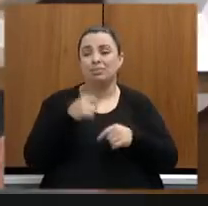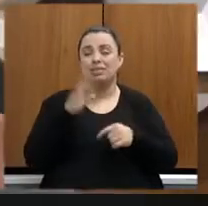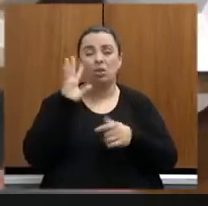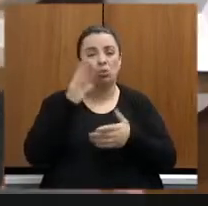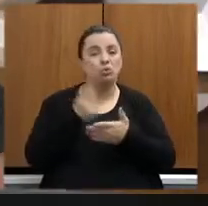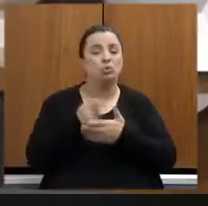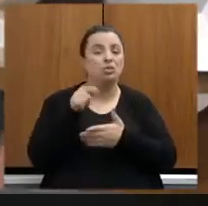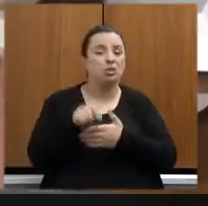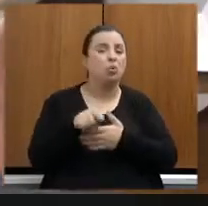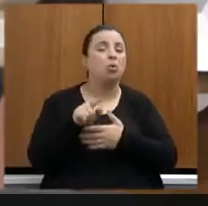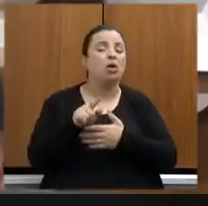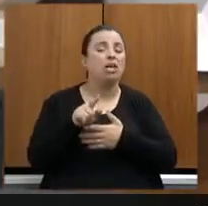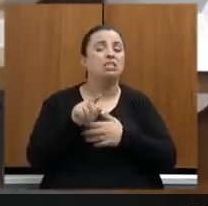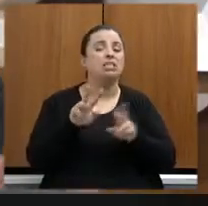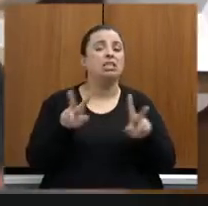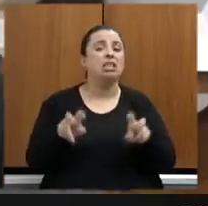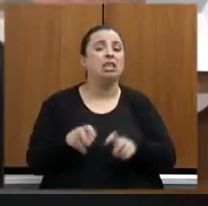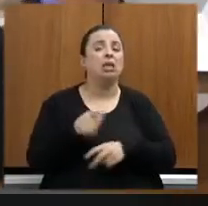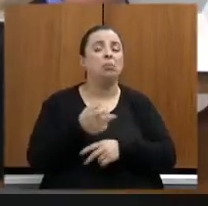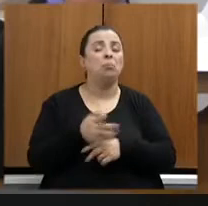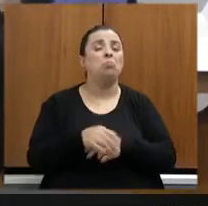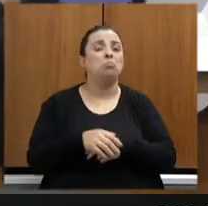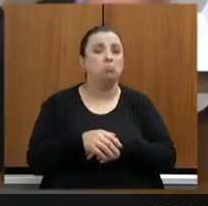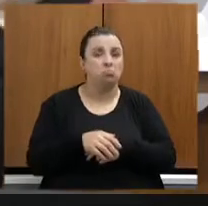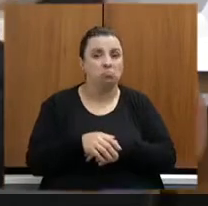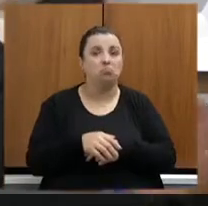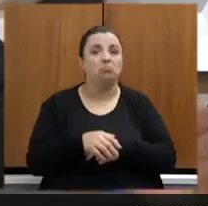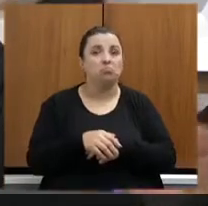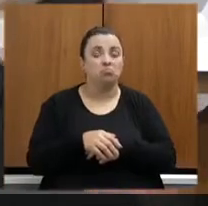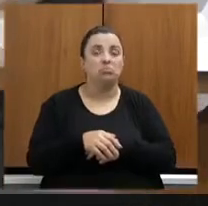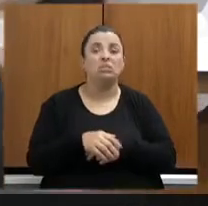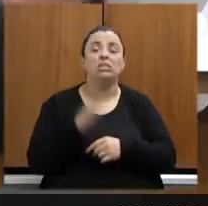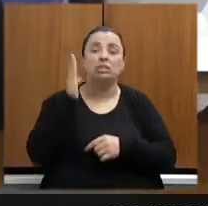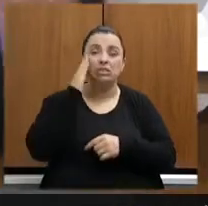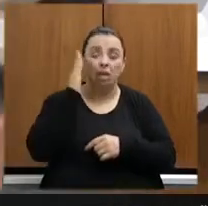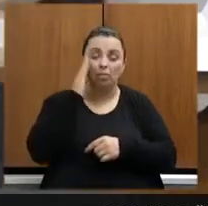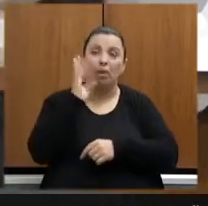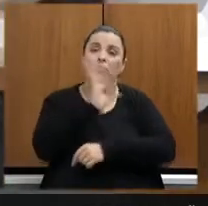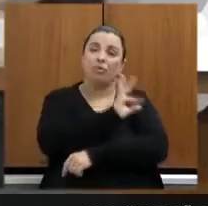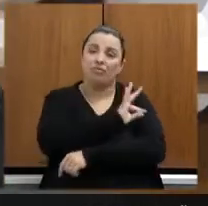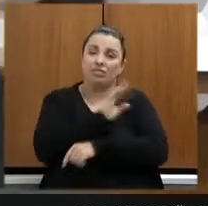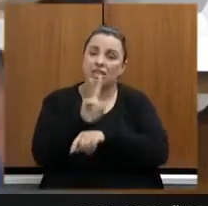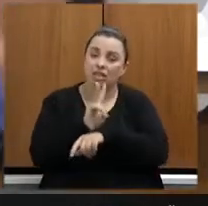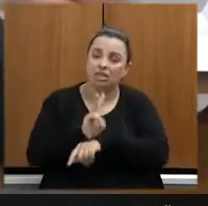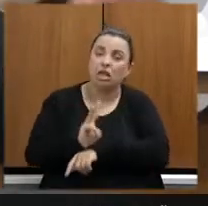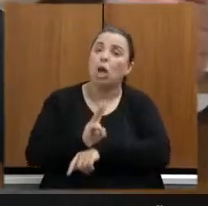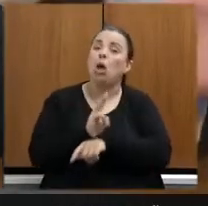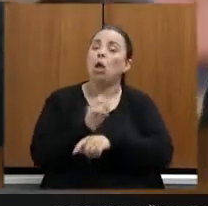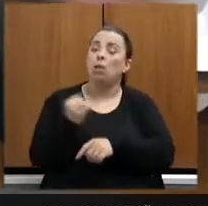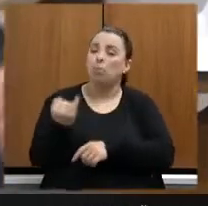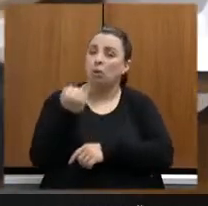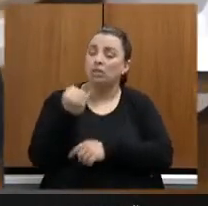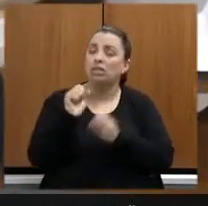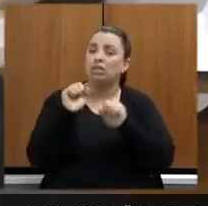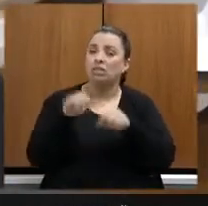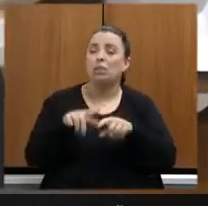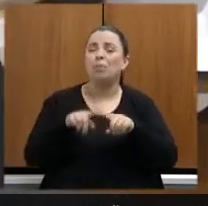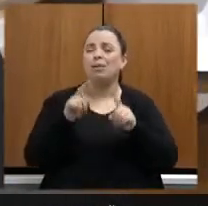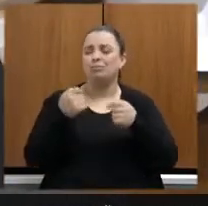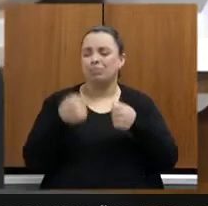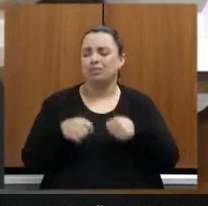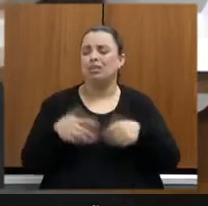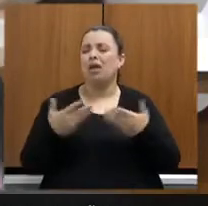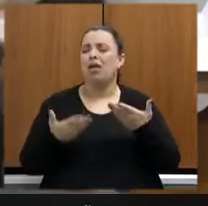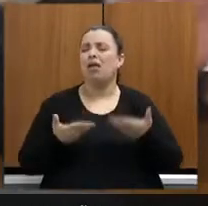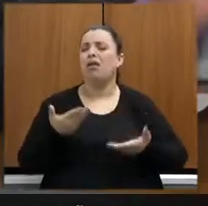esse respeito aí para poder não é sabemos que a precisar são importantes que tem que ter que fiscalizar mas tem que ter um bom serviço